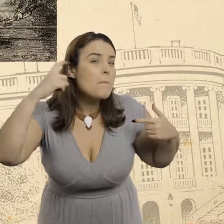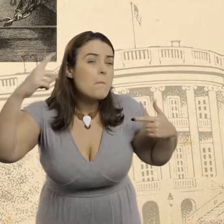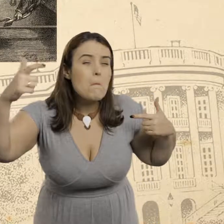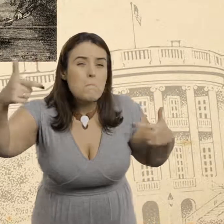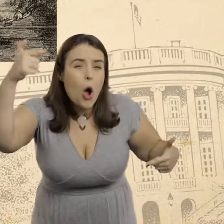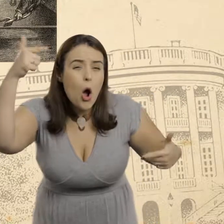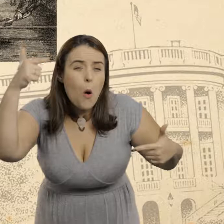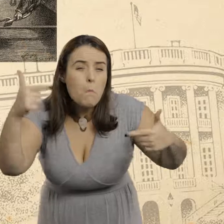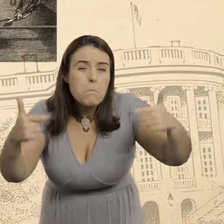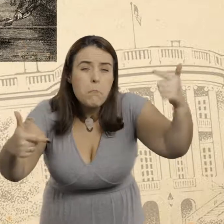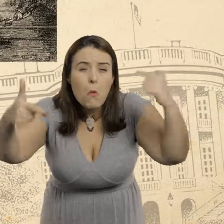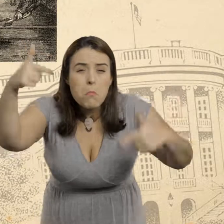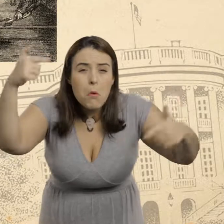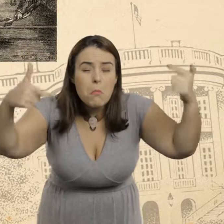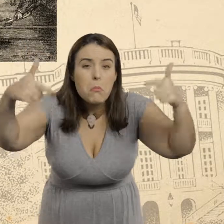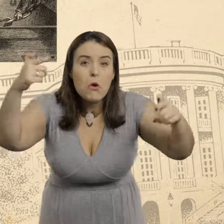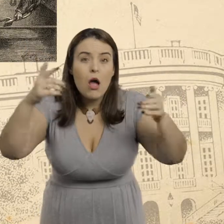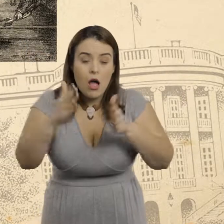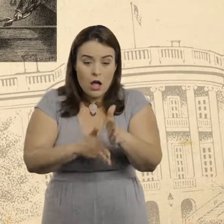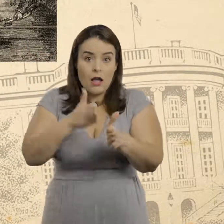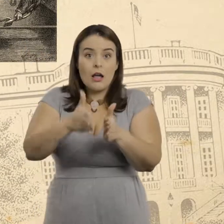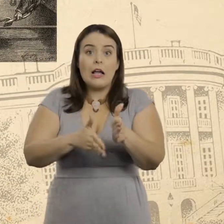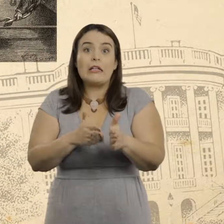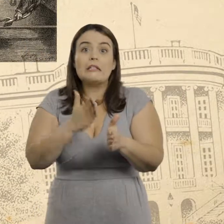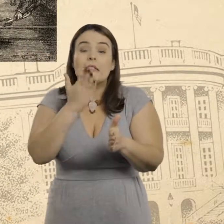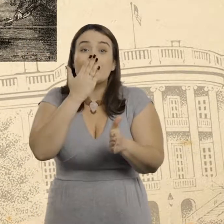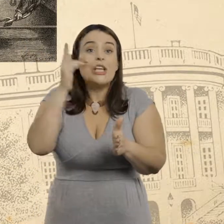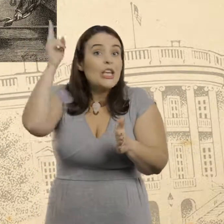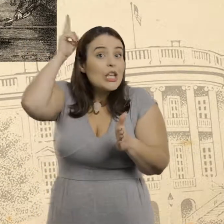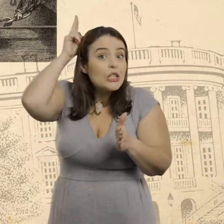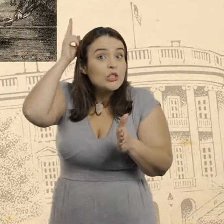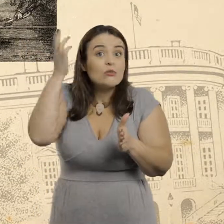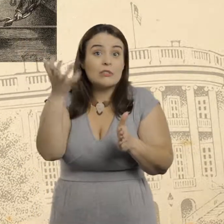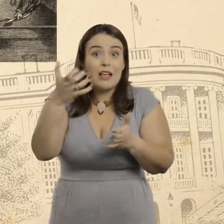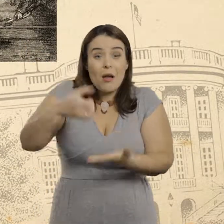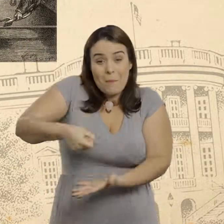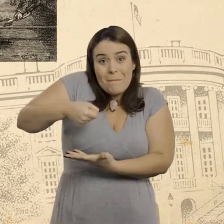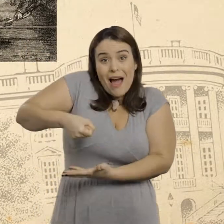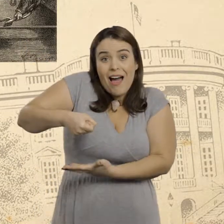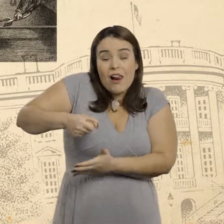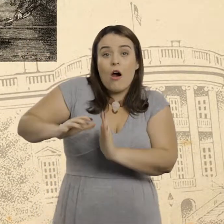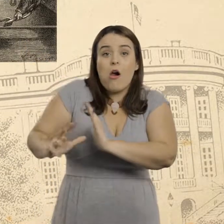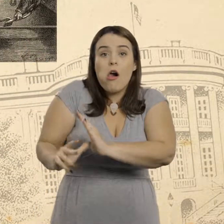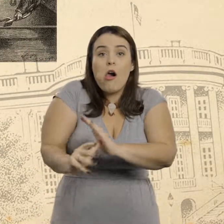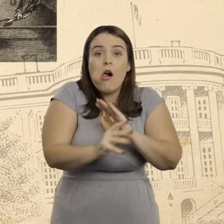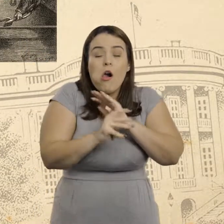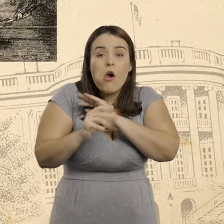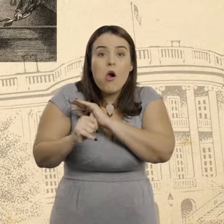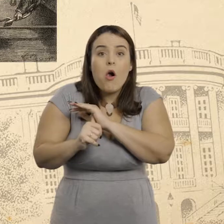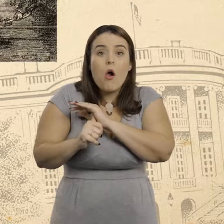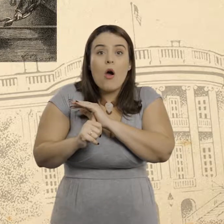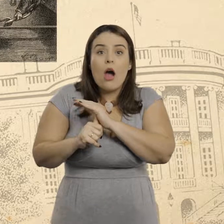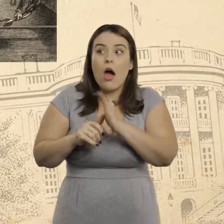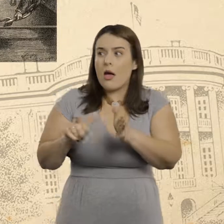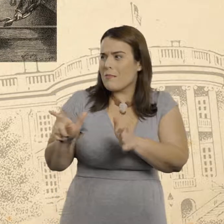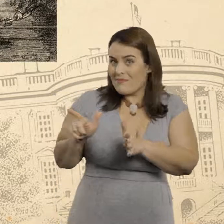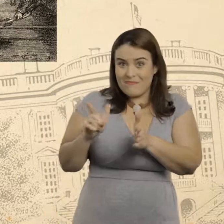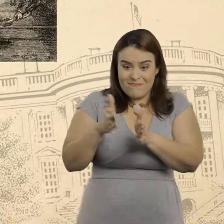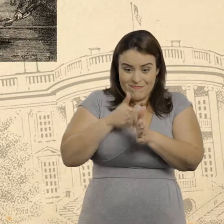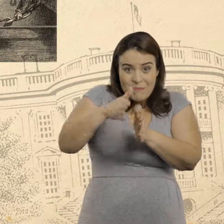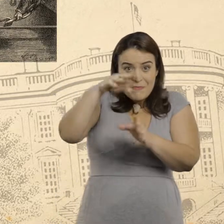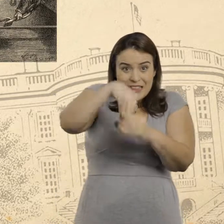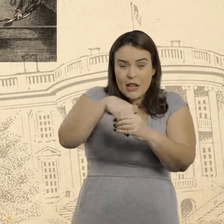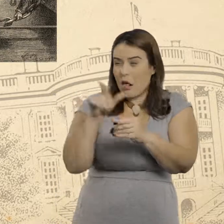do lado de fora. O trem estava sendo atacado por índios que queriam roubar as malas. Os